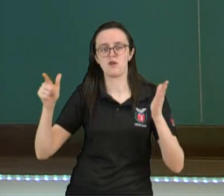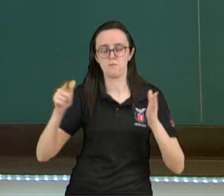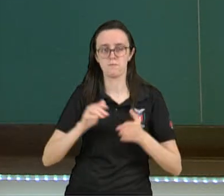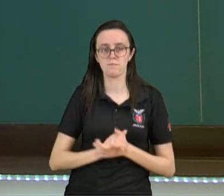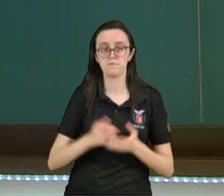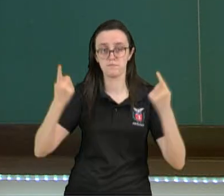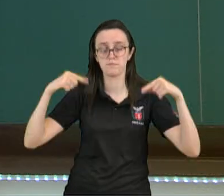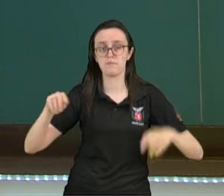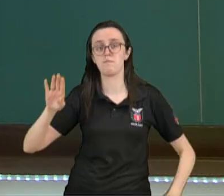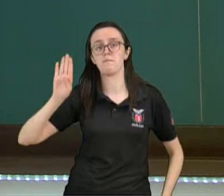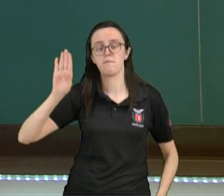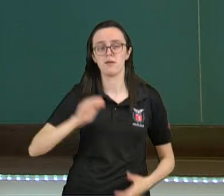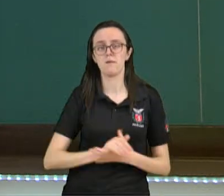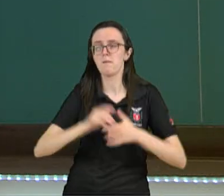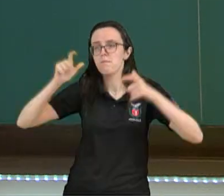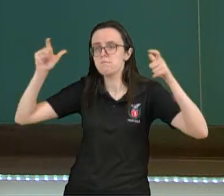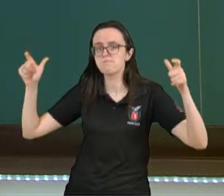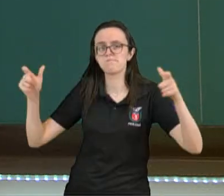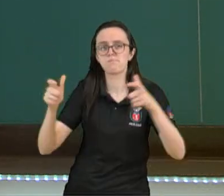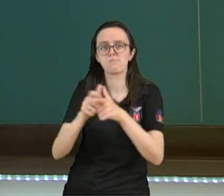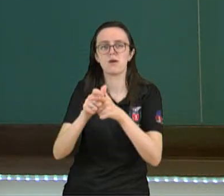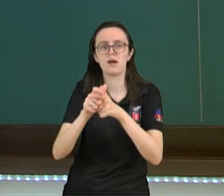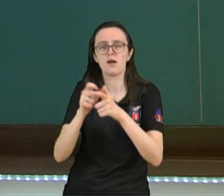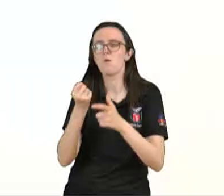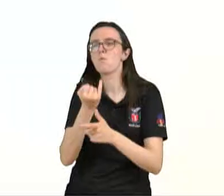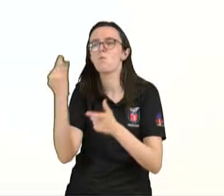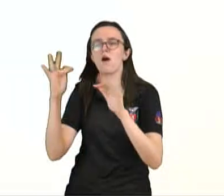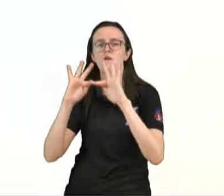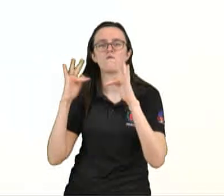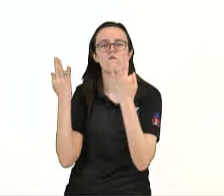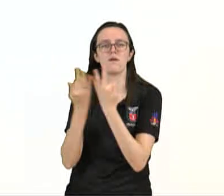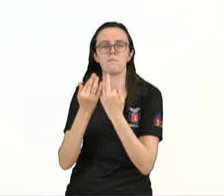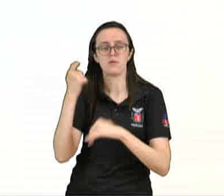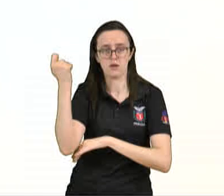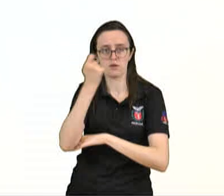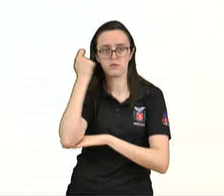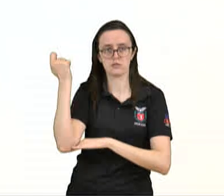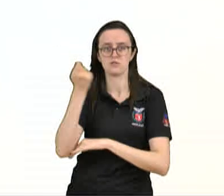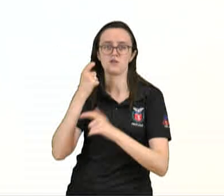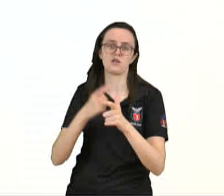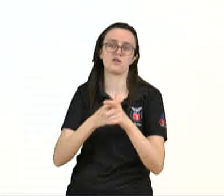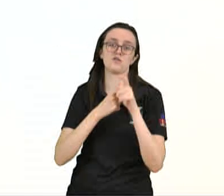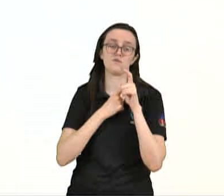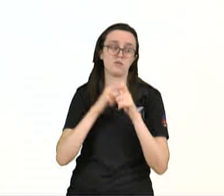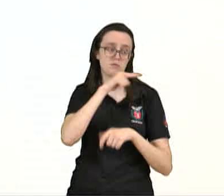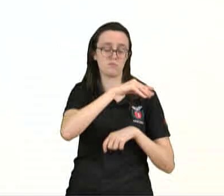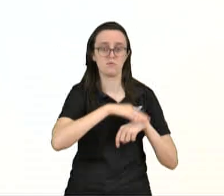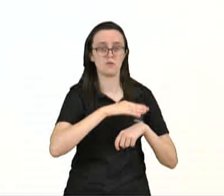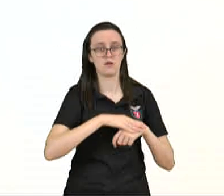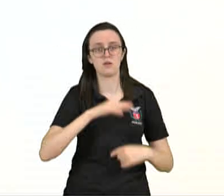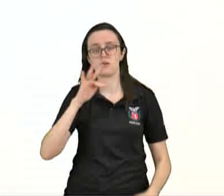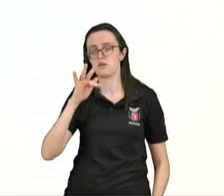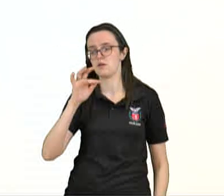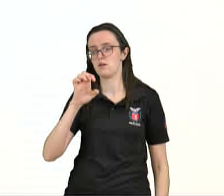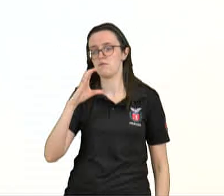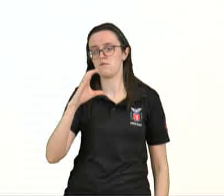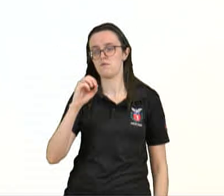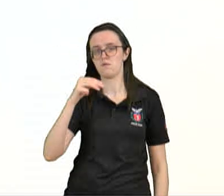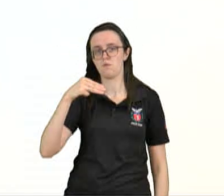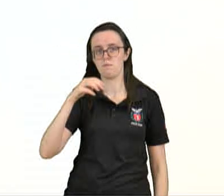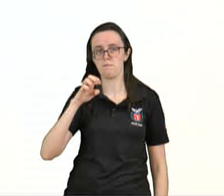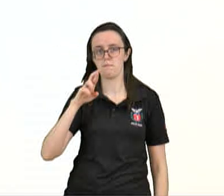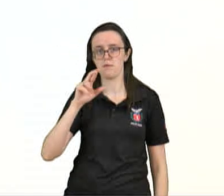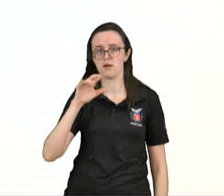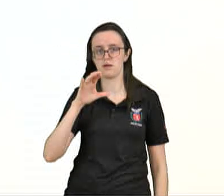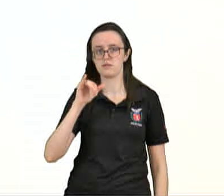cai número de famílias gaúchas endividadas, diz Fecomércio do Rio Grande do